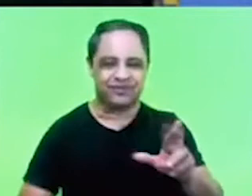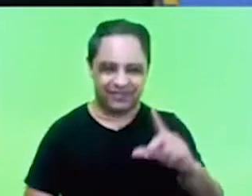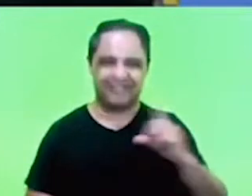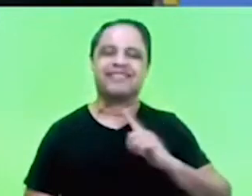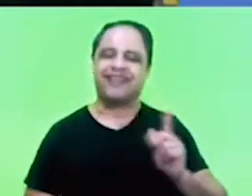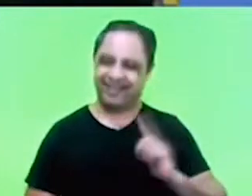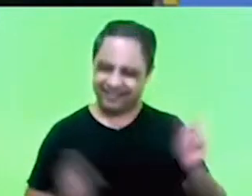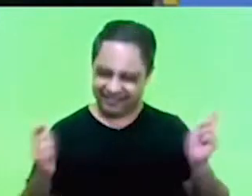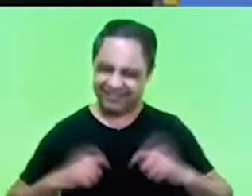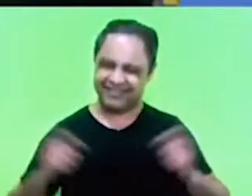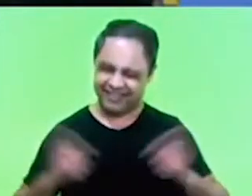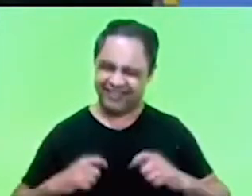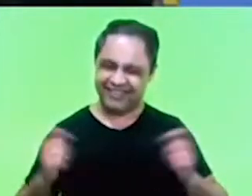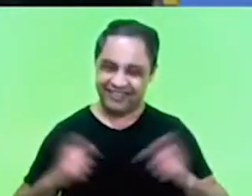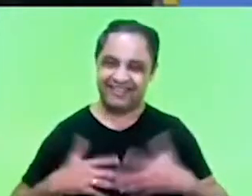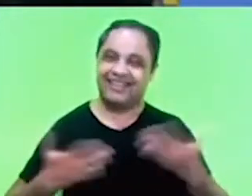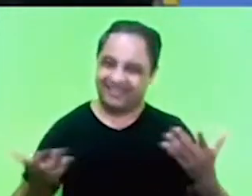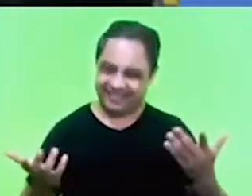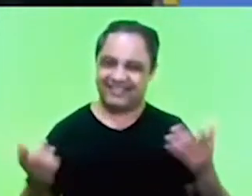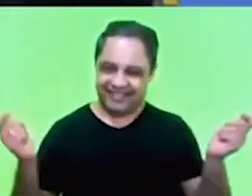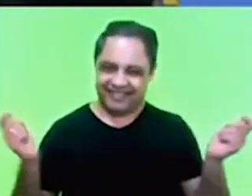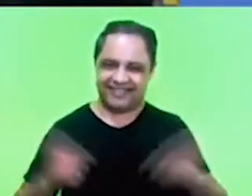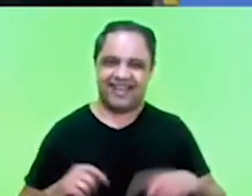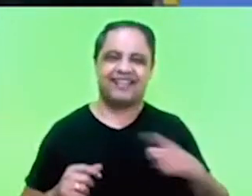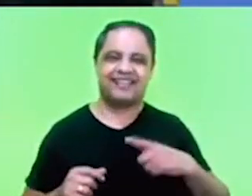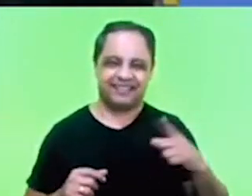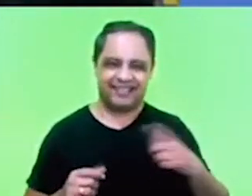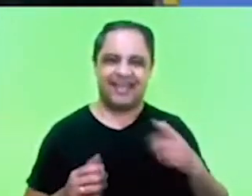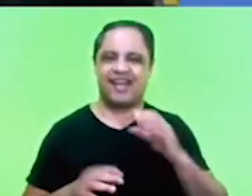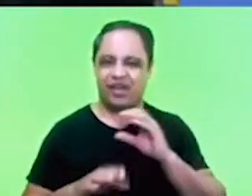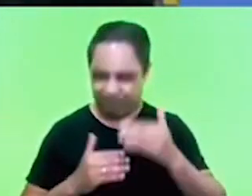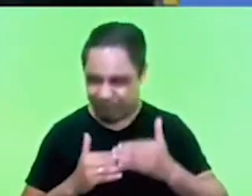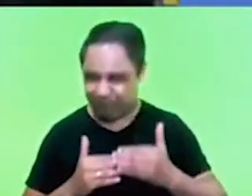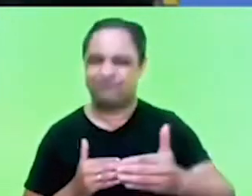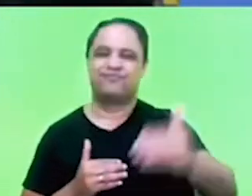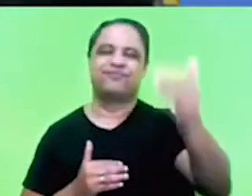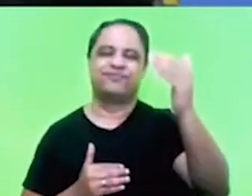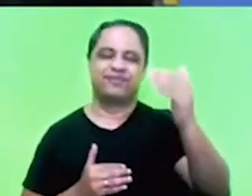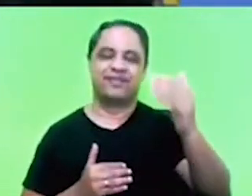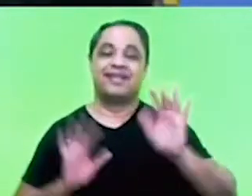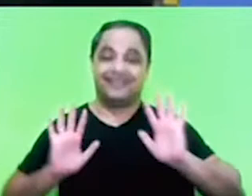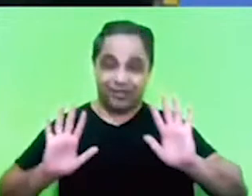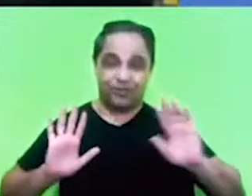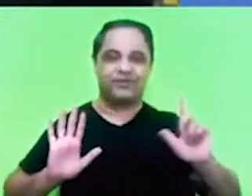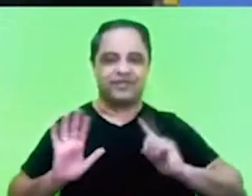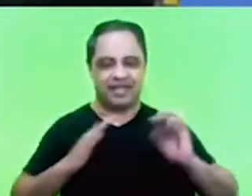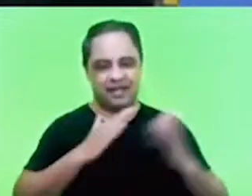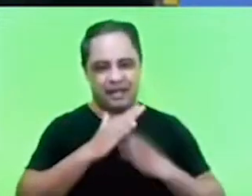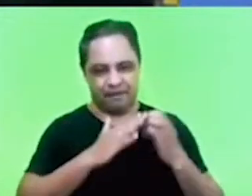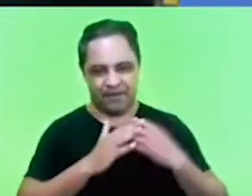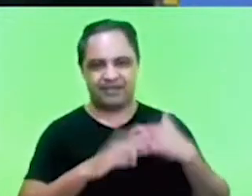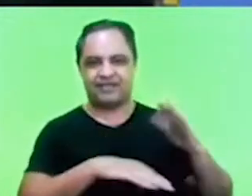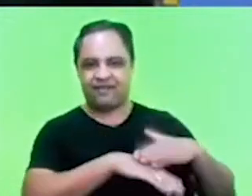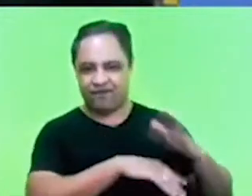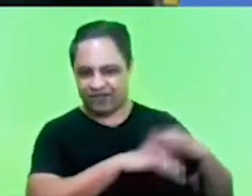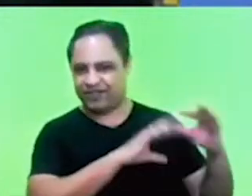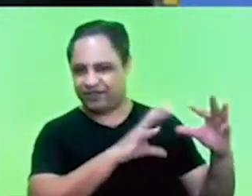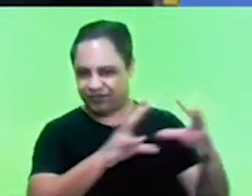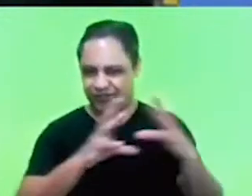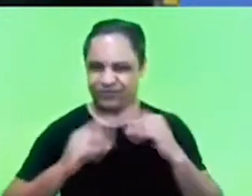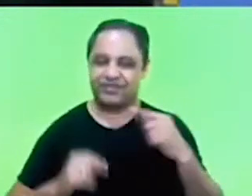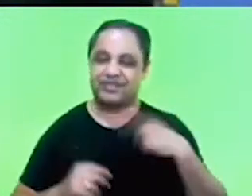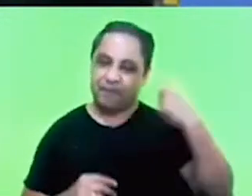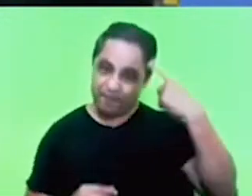Tem soluções, claro. E isto está em curso, entendeu? Assim, então, você tem empresas que estão fazendo isso, que estão